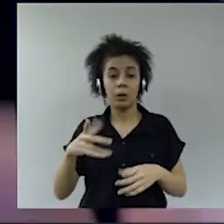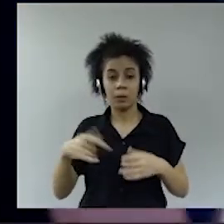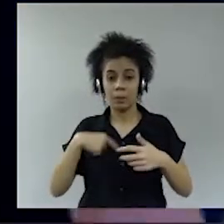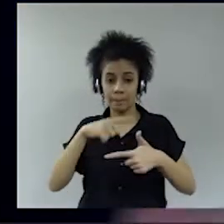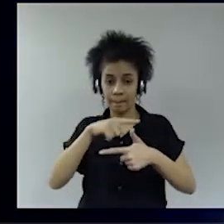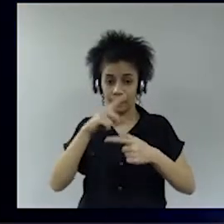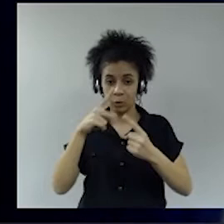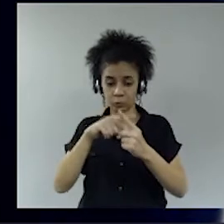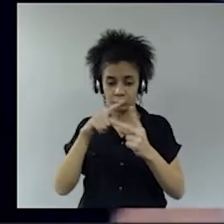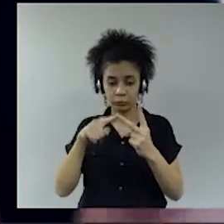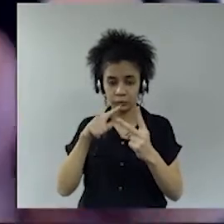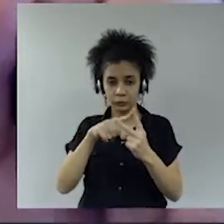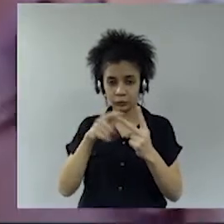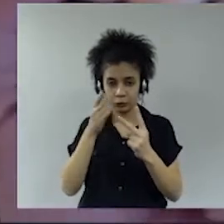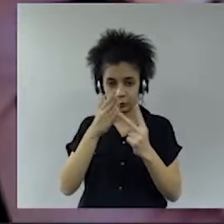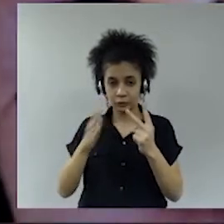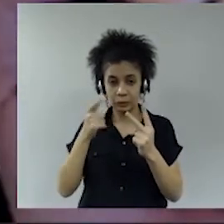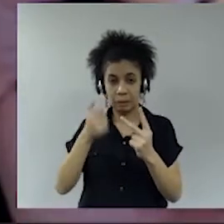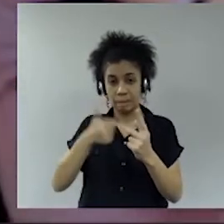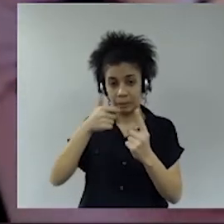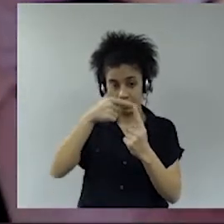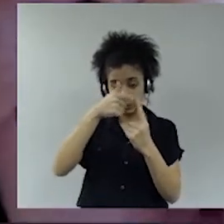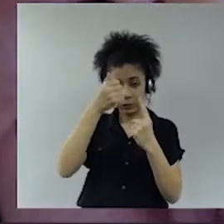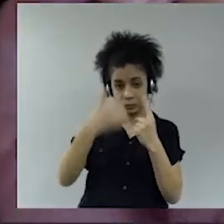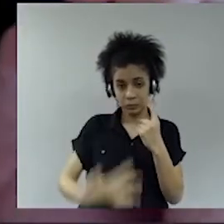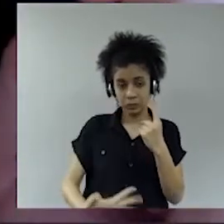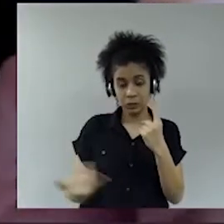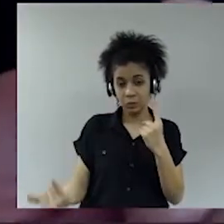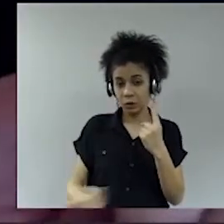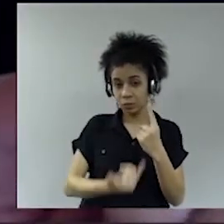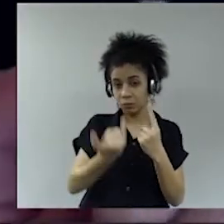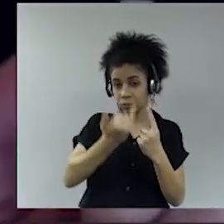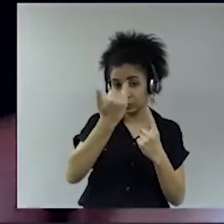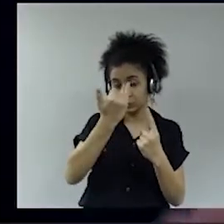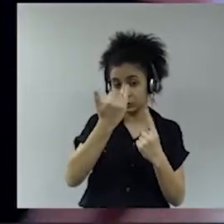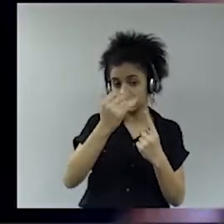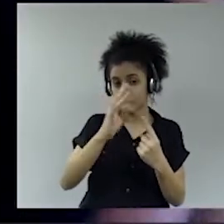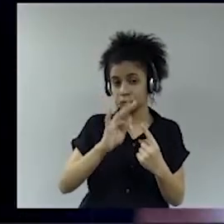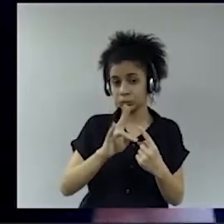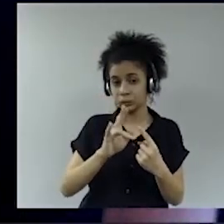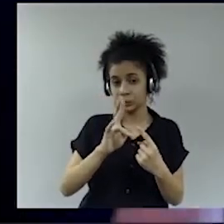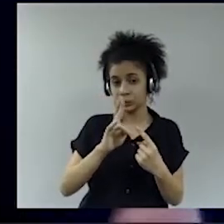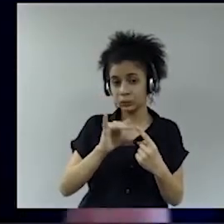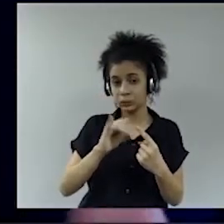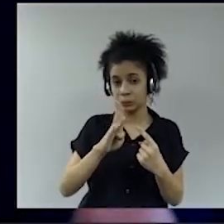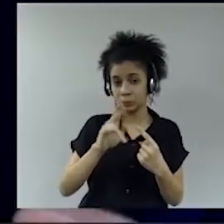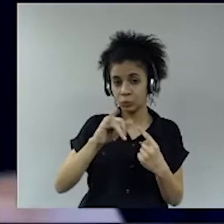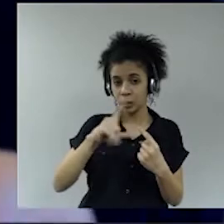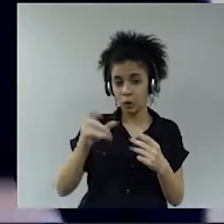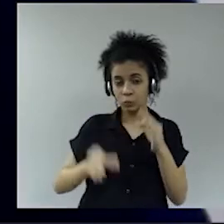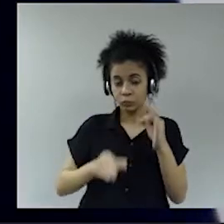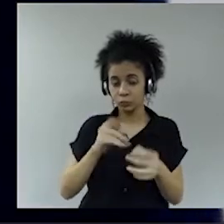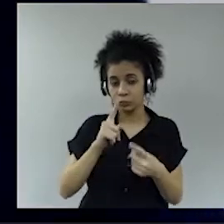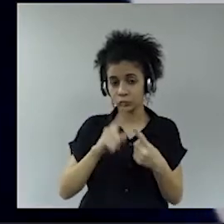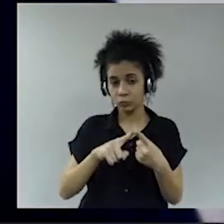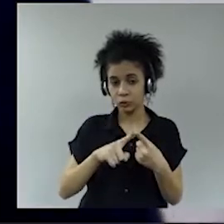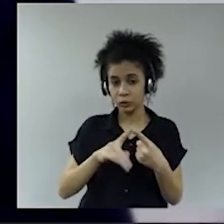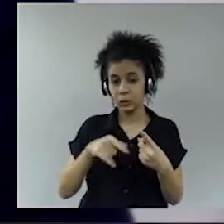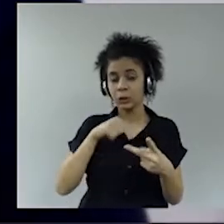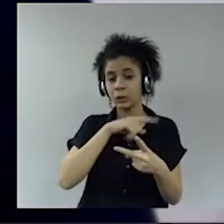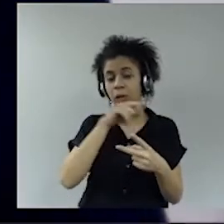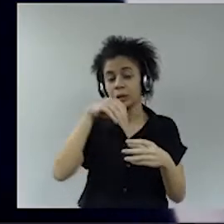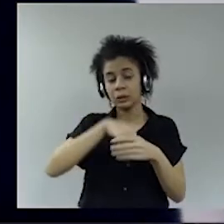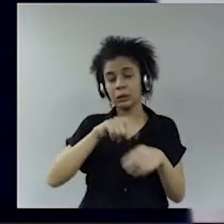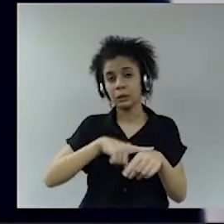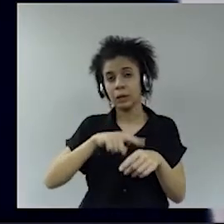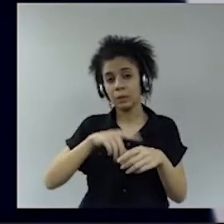a importância desta instituição num Estado democrático de direito. E